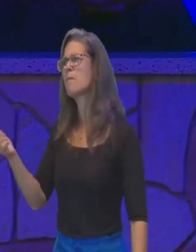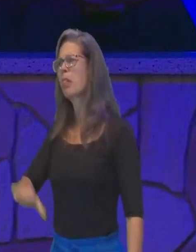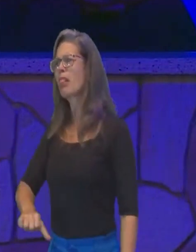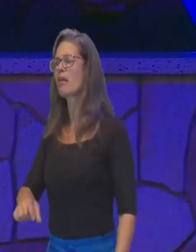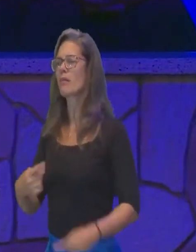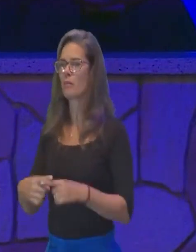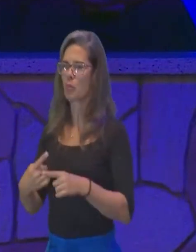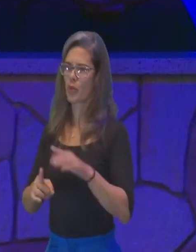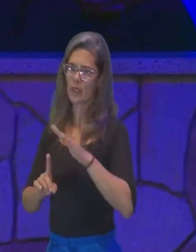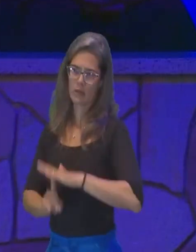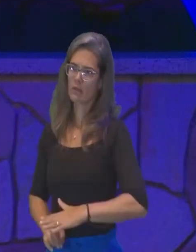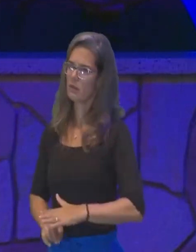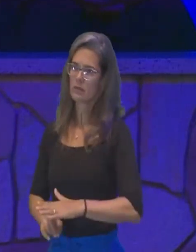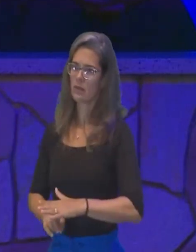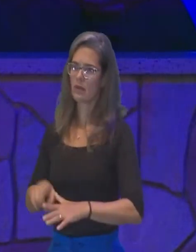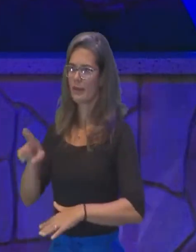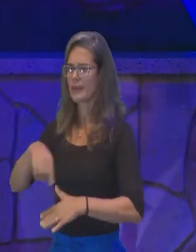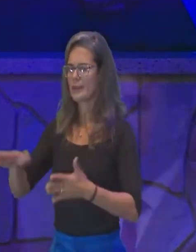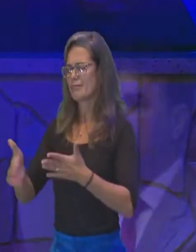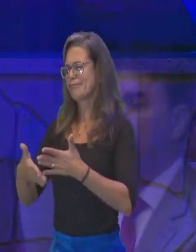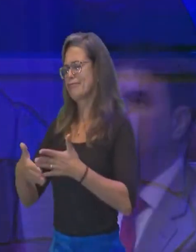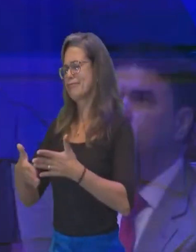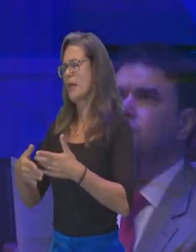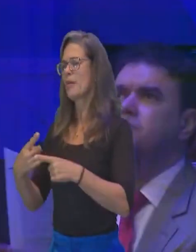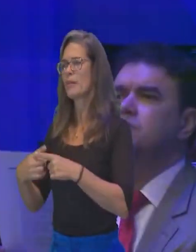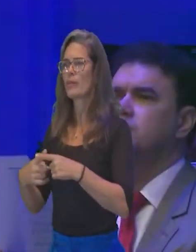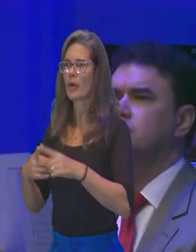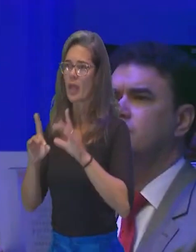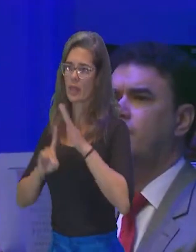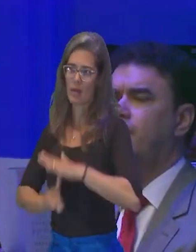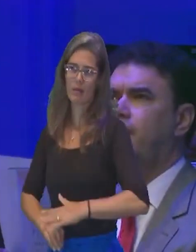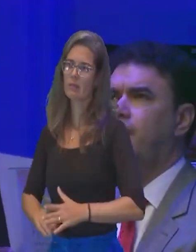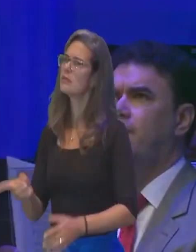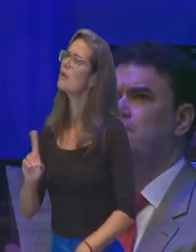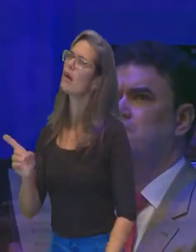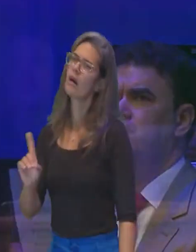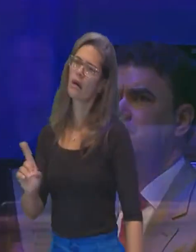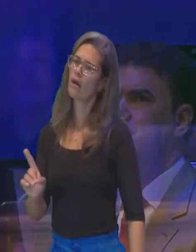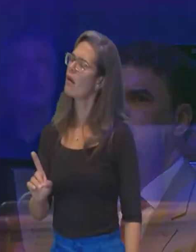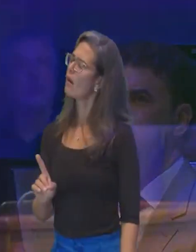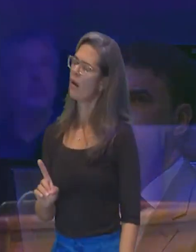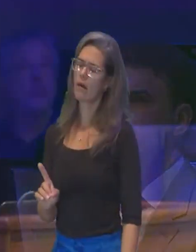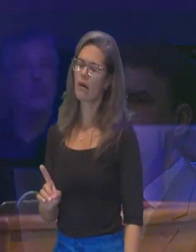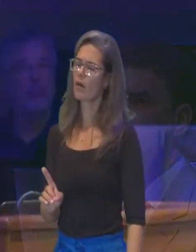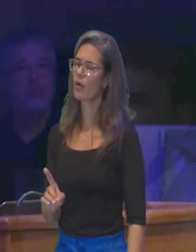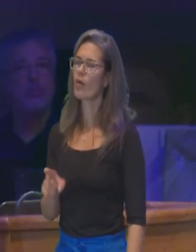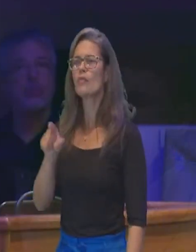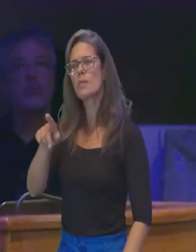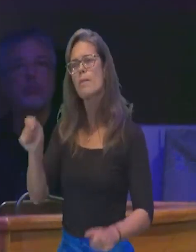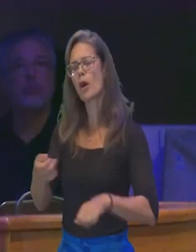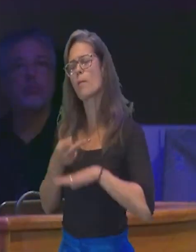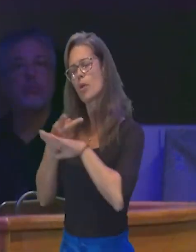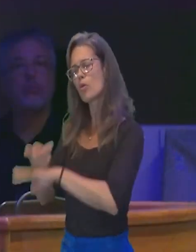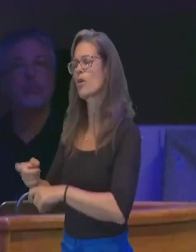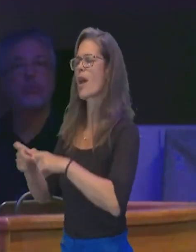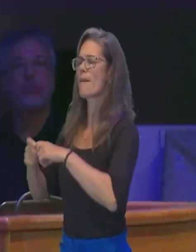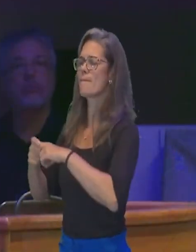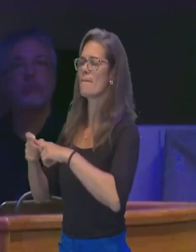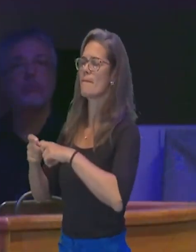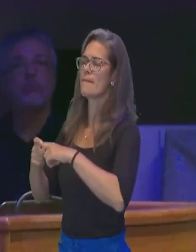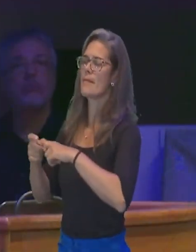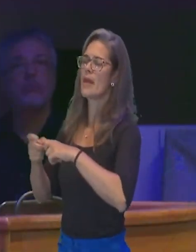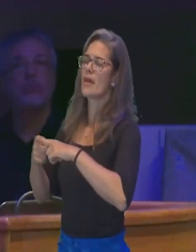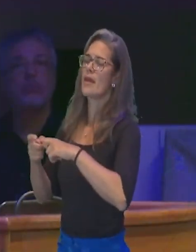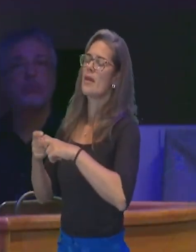depressão. Procure um médico, e o médico que cuida de depressão é psiquiatra. Não tenha medo, você não está louco, você